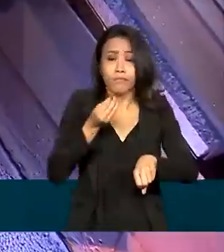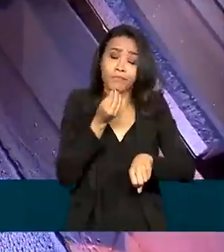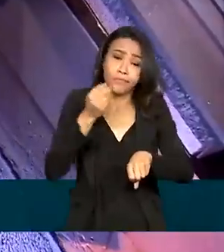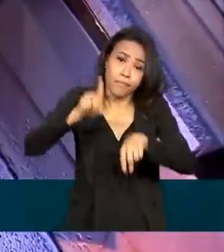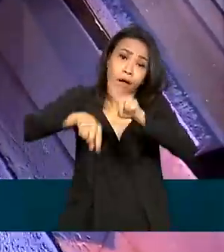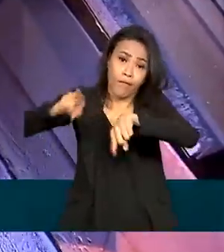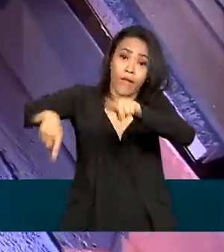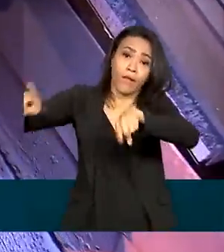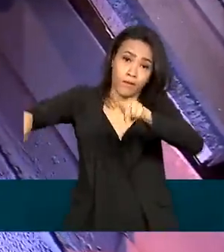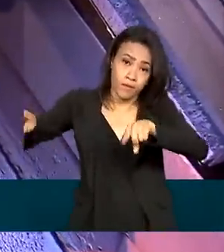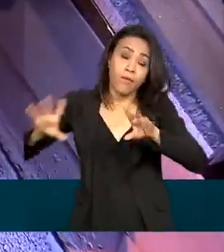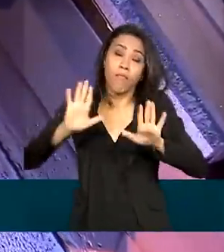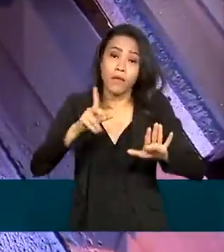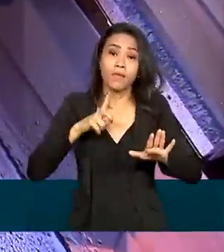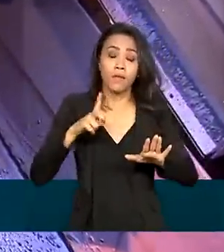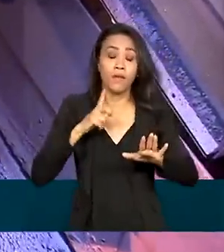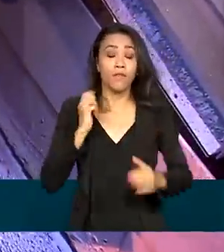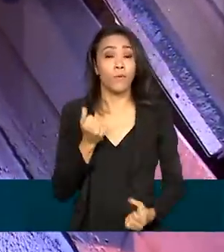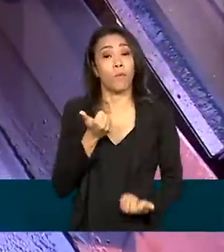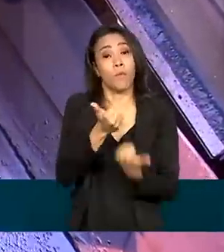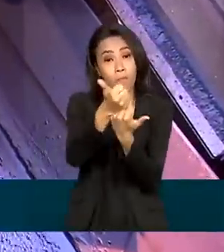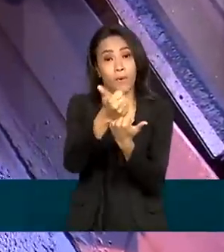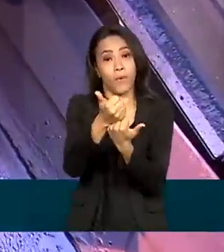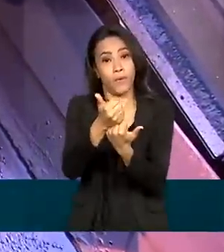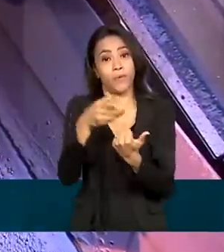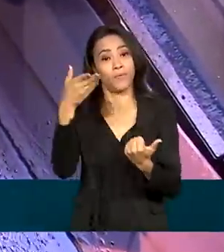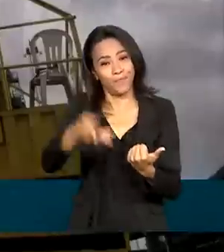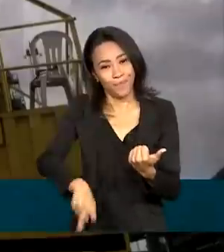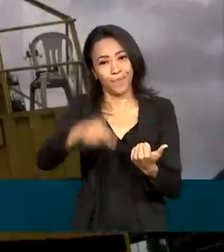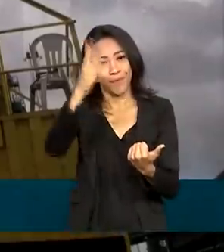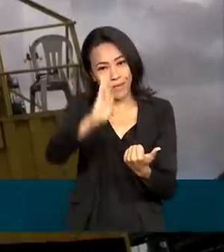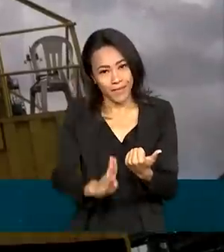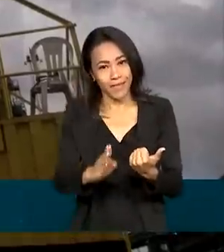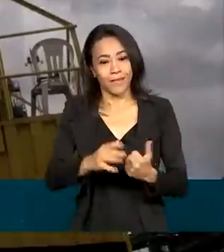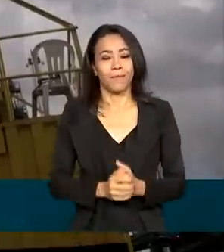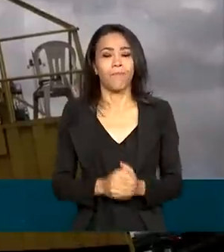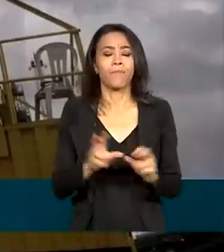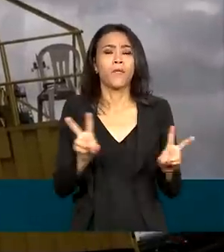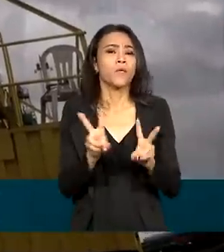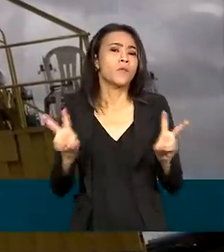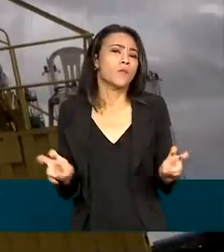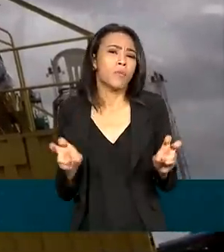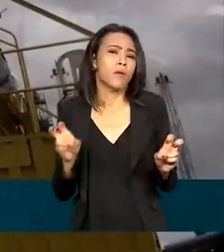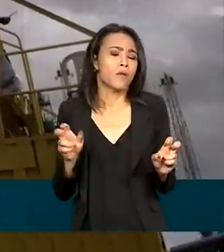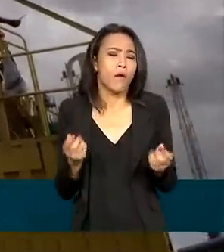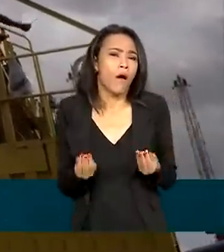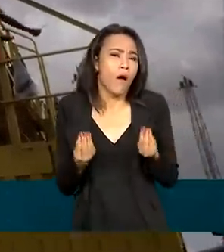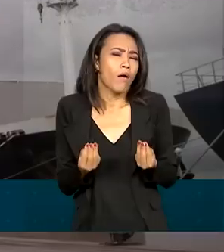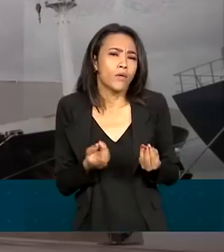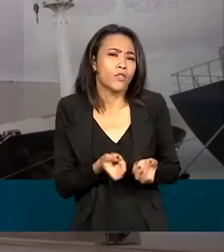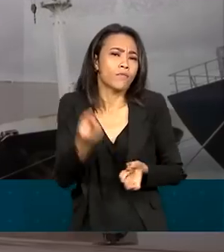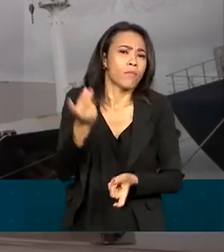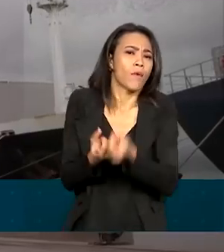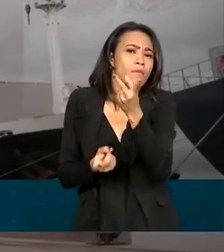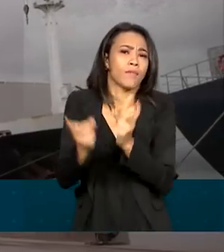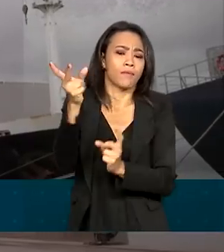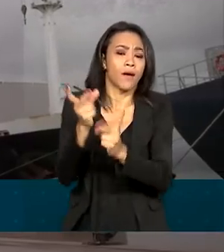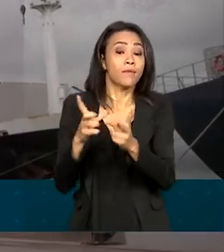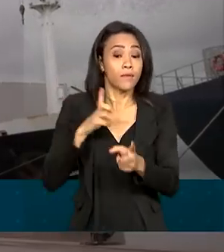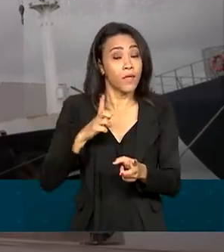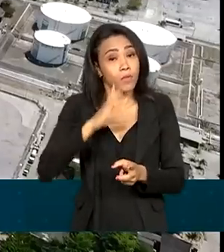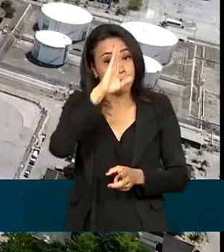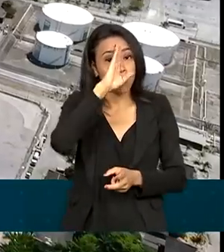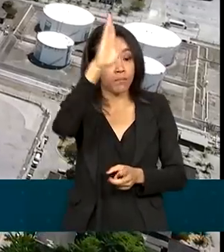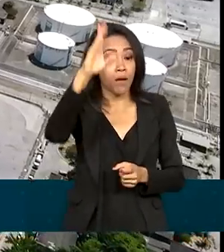dessa commod também de uma contribuição significativa as exportações brasileiras em termos de destinos né de destinação nós temos então alguns